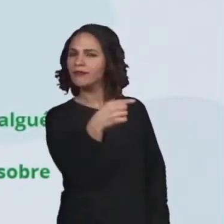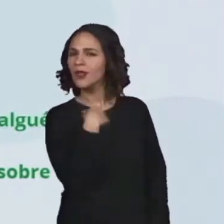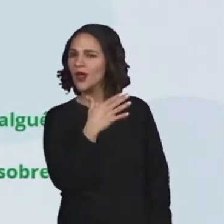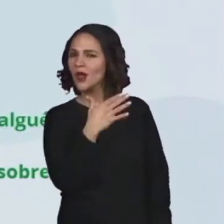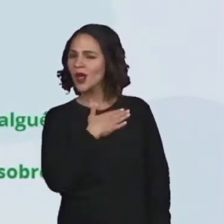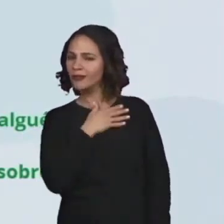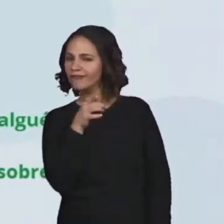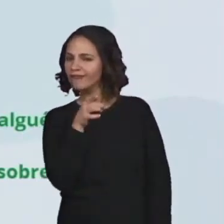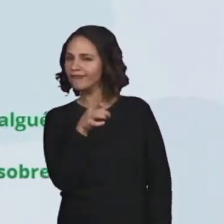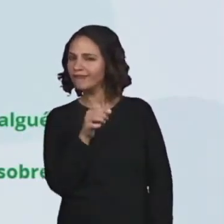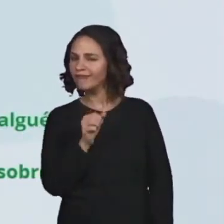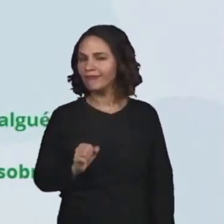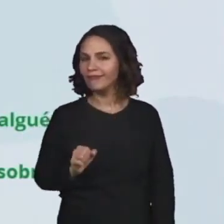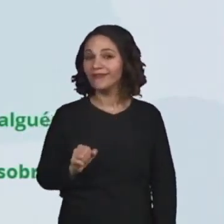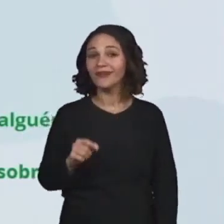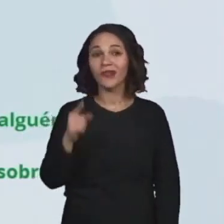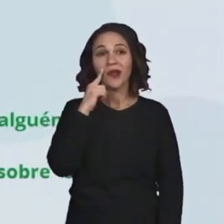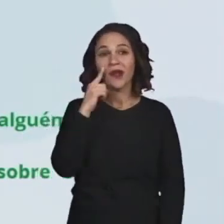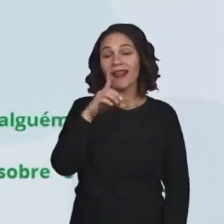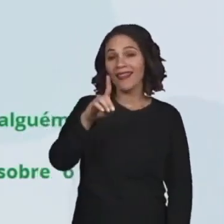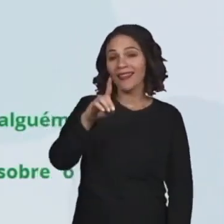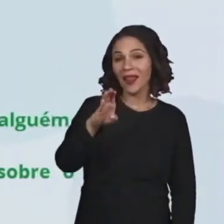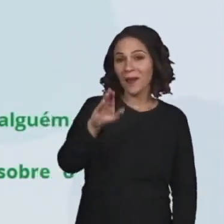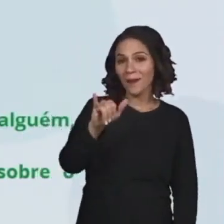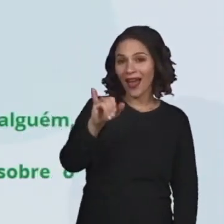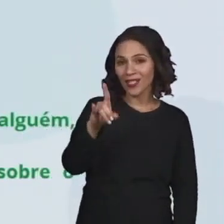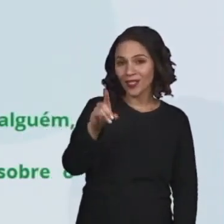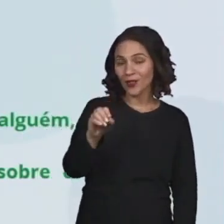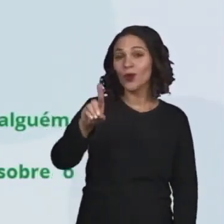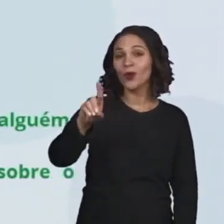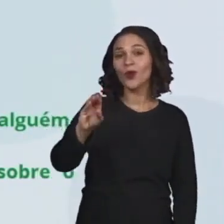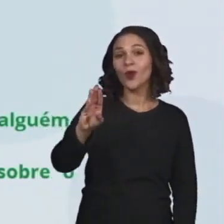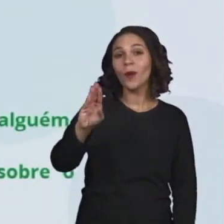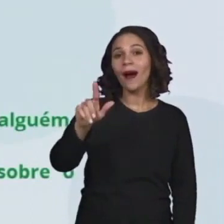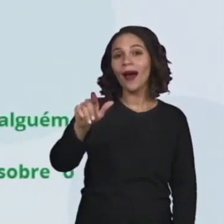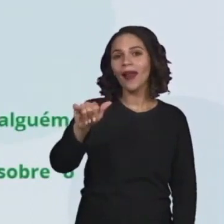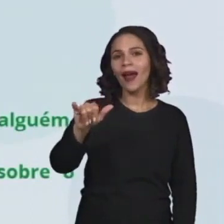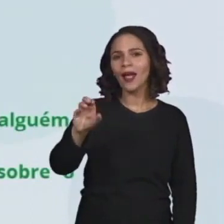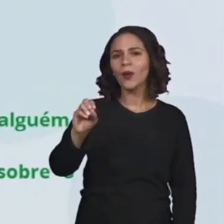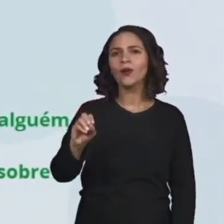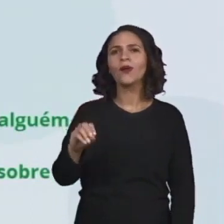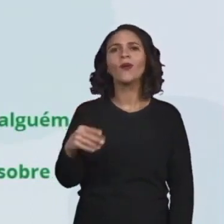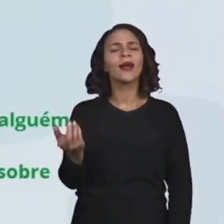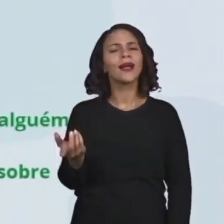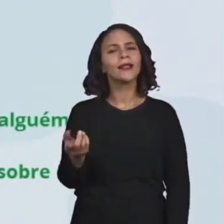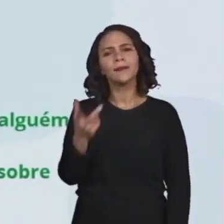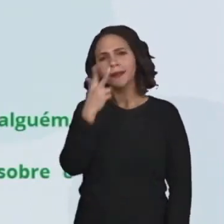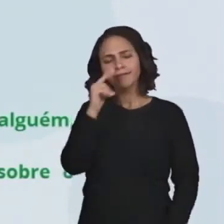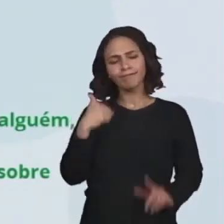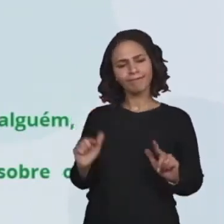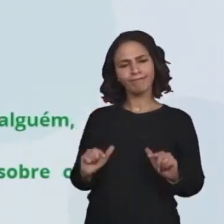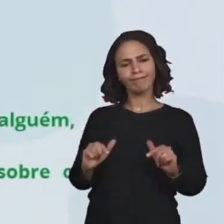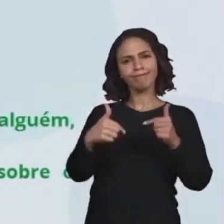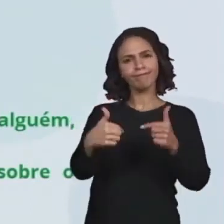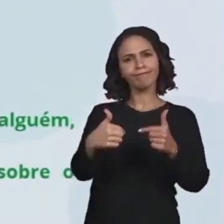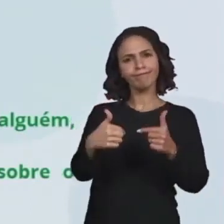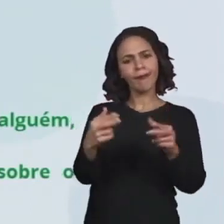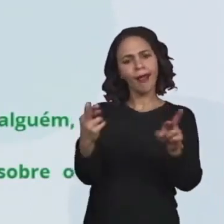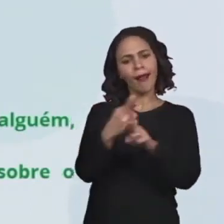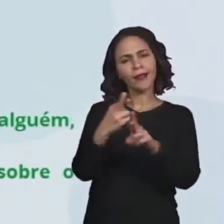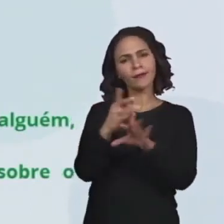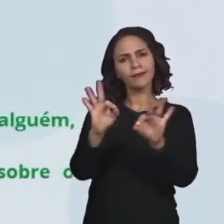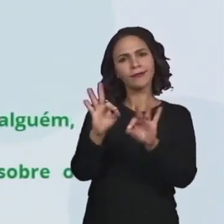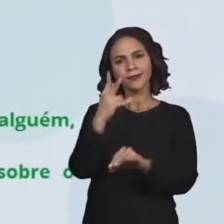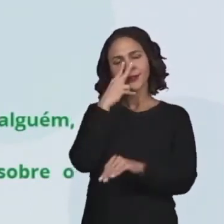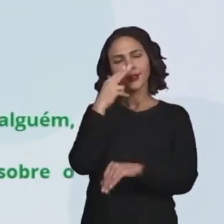gostar. Debaixo do balaio, quer dizer não tomar uma atitude sobre o relacionamento.